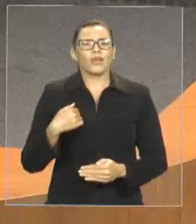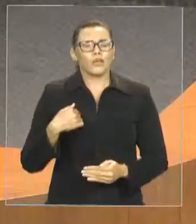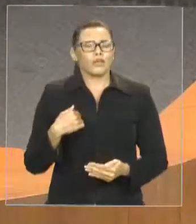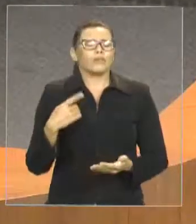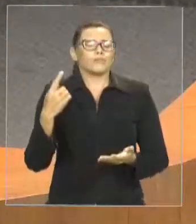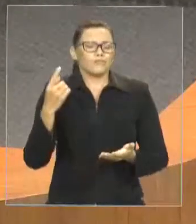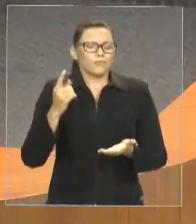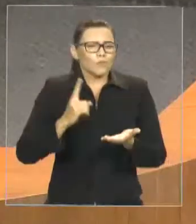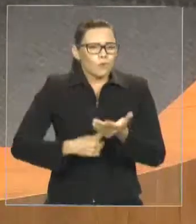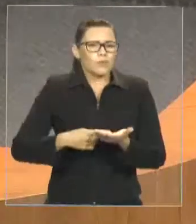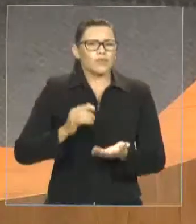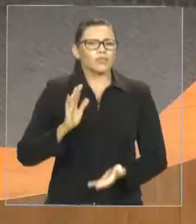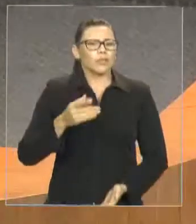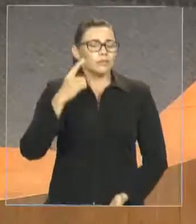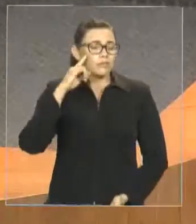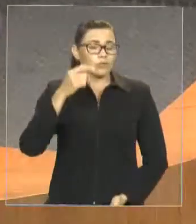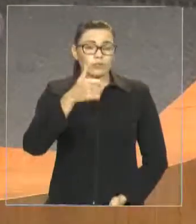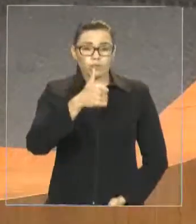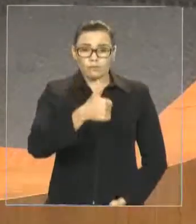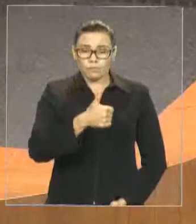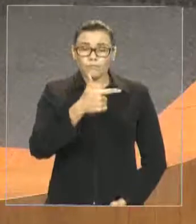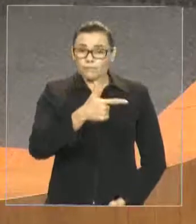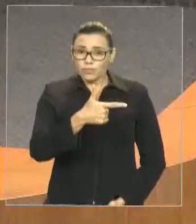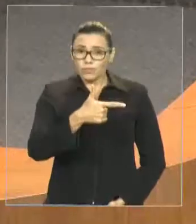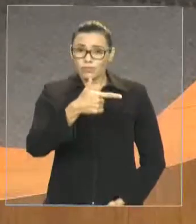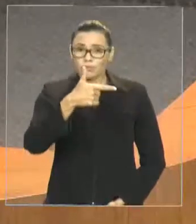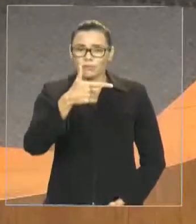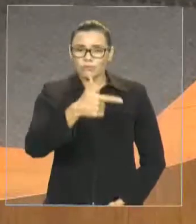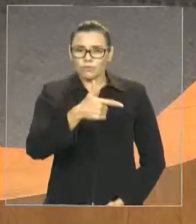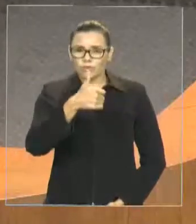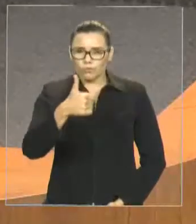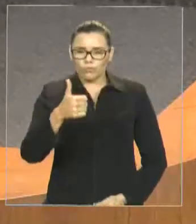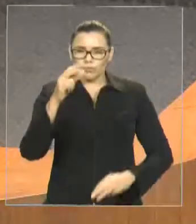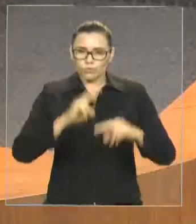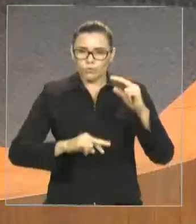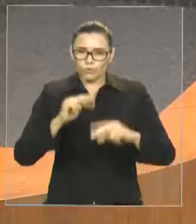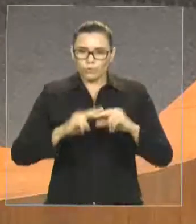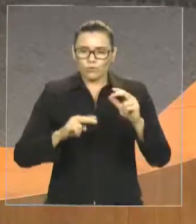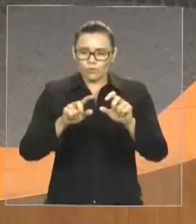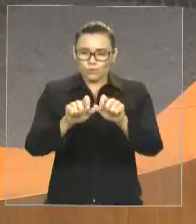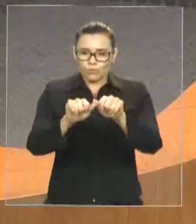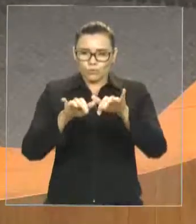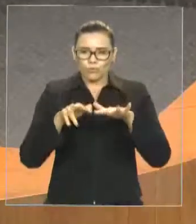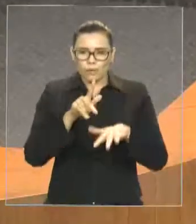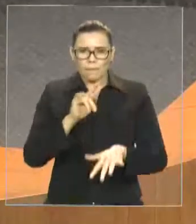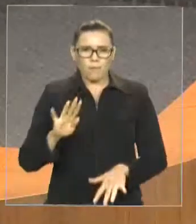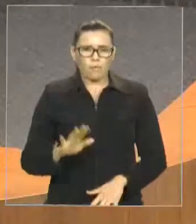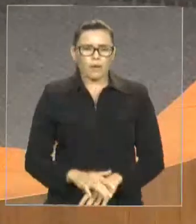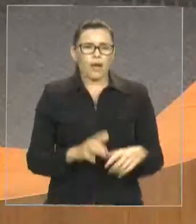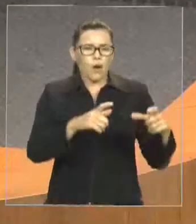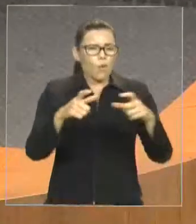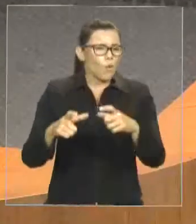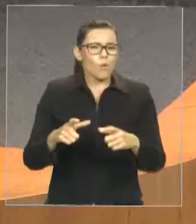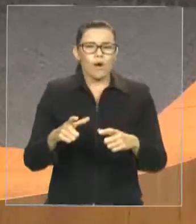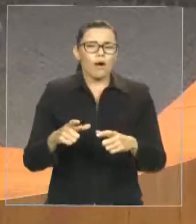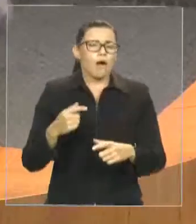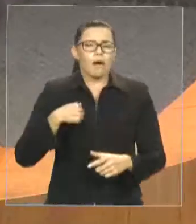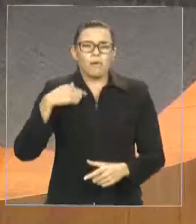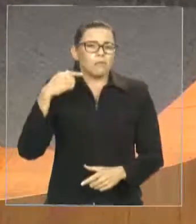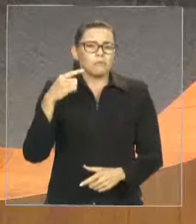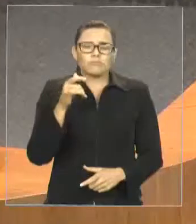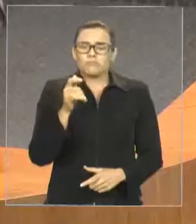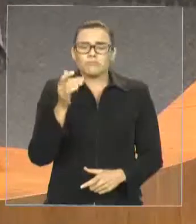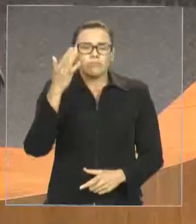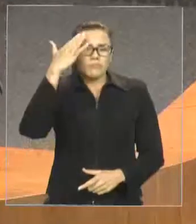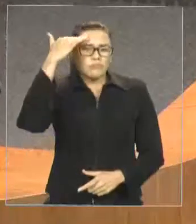dia 21 de junho, um local ainda a ser definido, mas é a oportunidade que a gente tem de debater